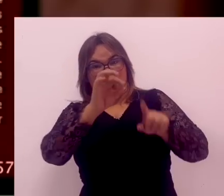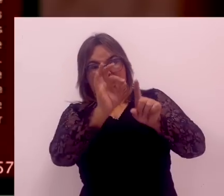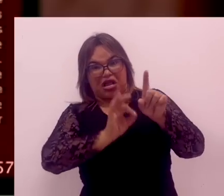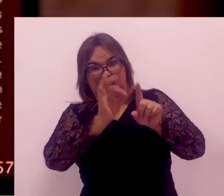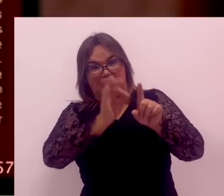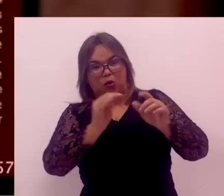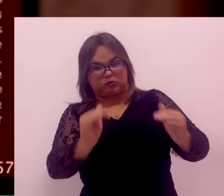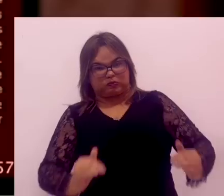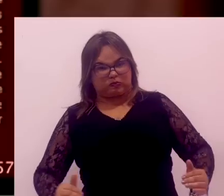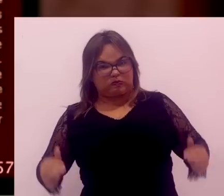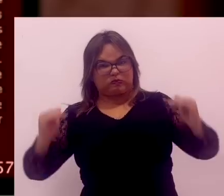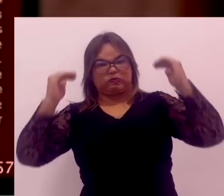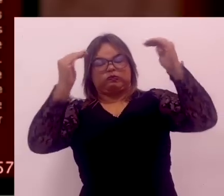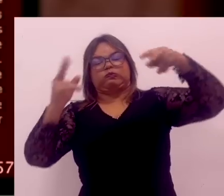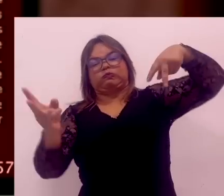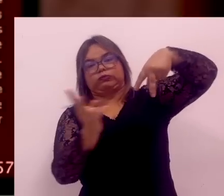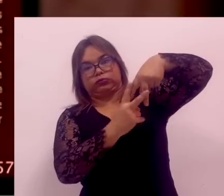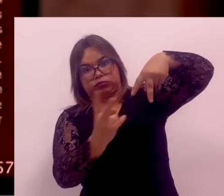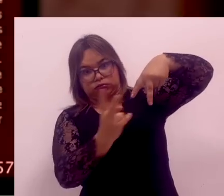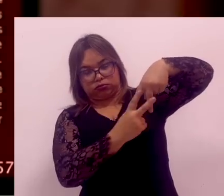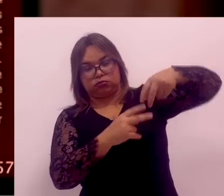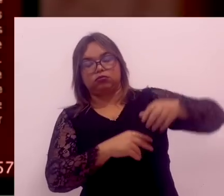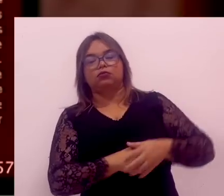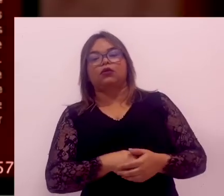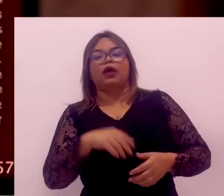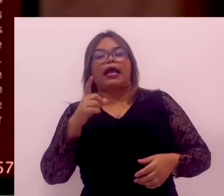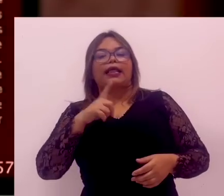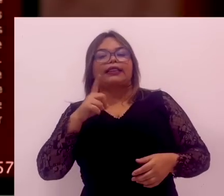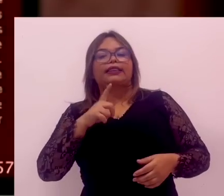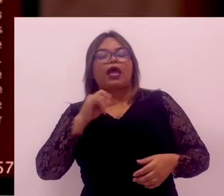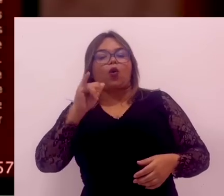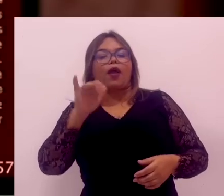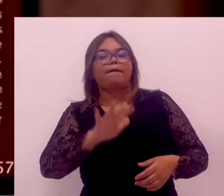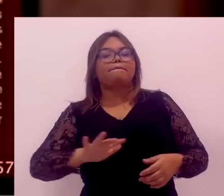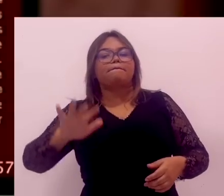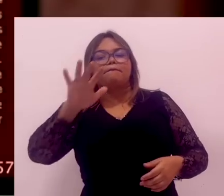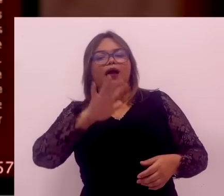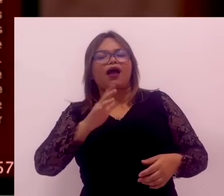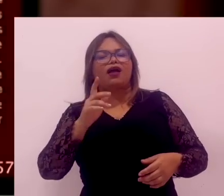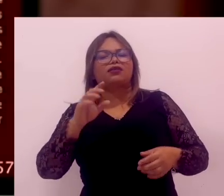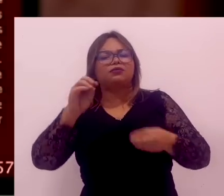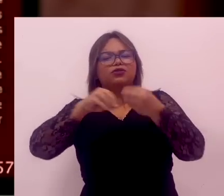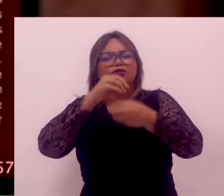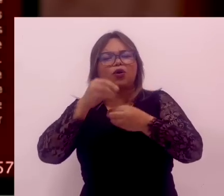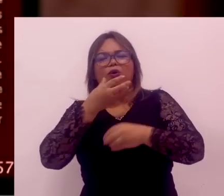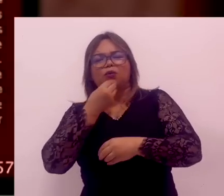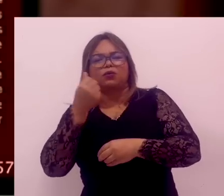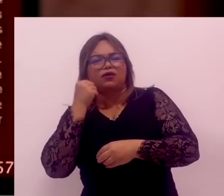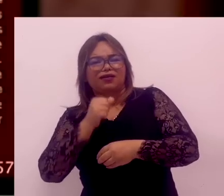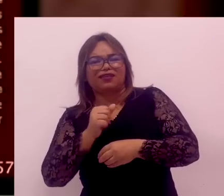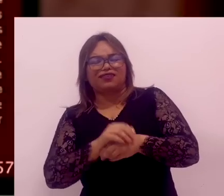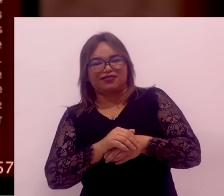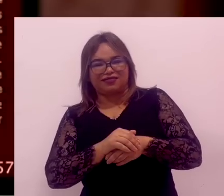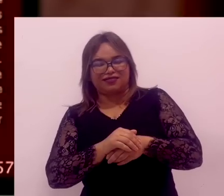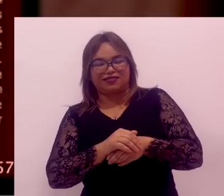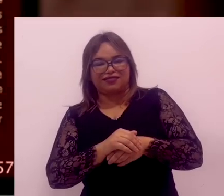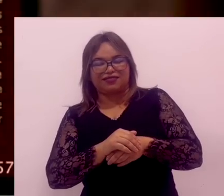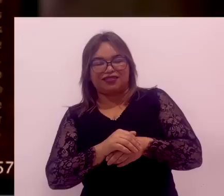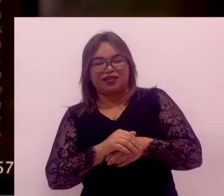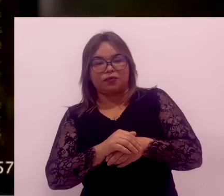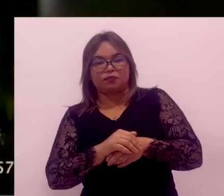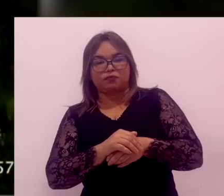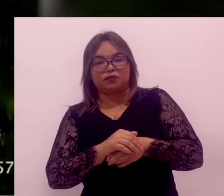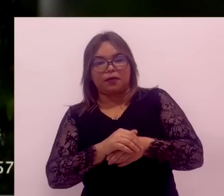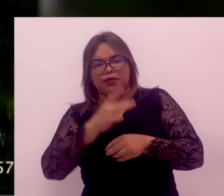macho e fêmea, é o símbolo da natureza dupla antigamente atribuída a Deus. Agora lembrem-se que os